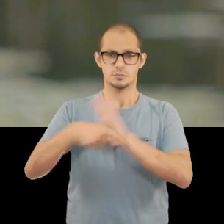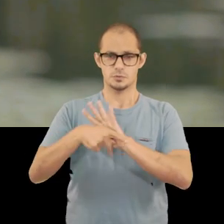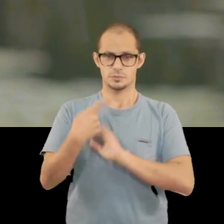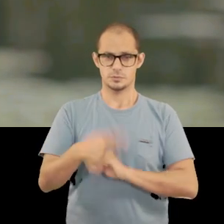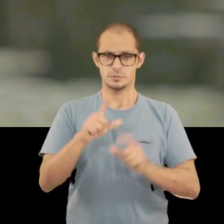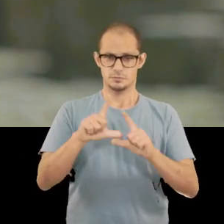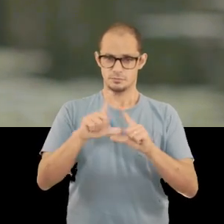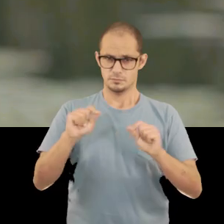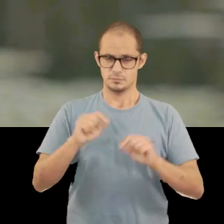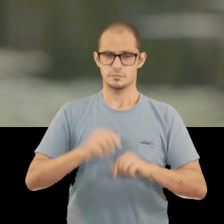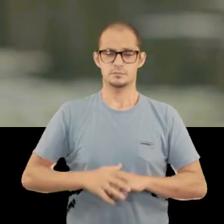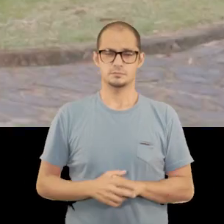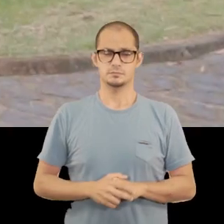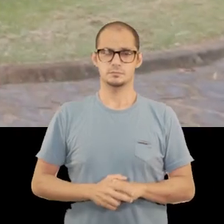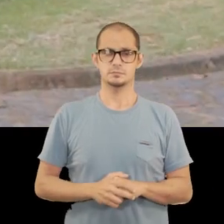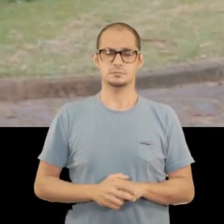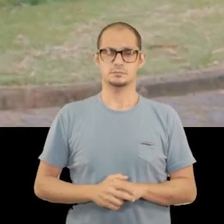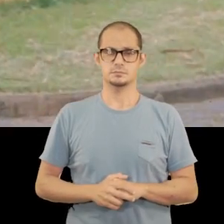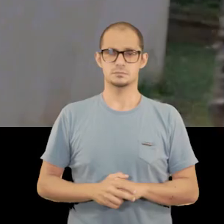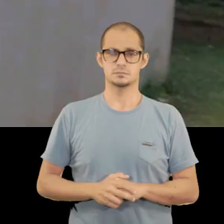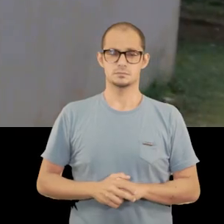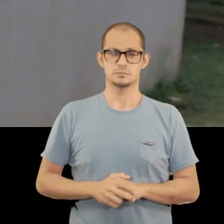um jardim botânico na universidade.